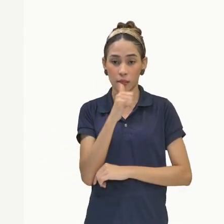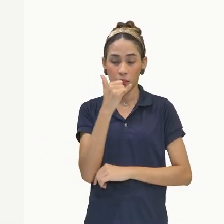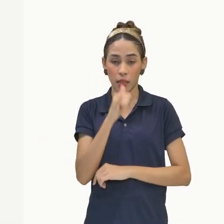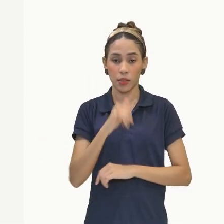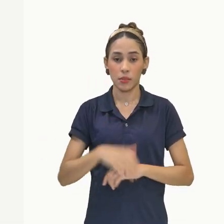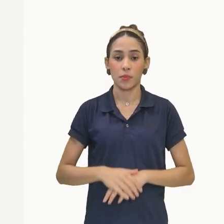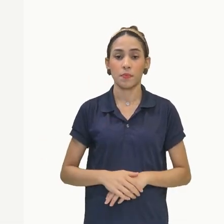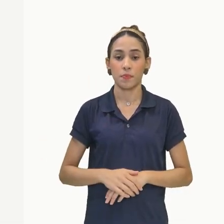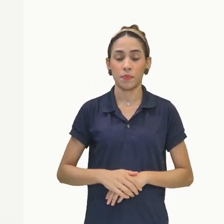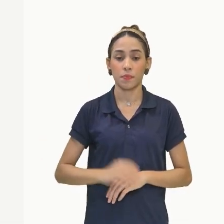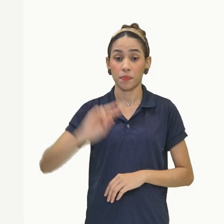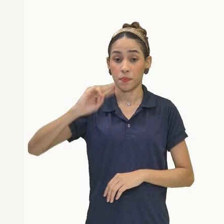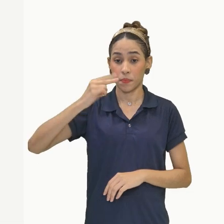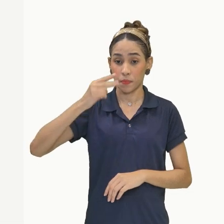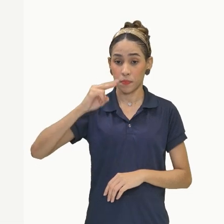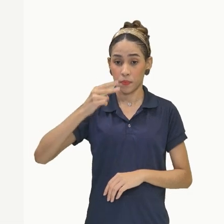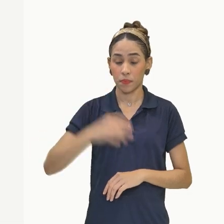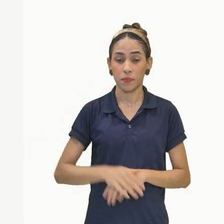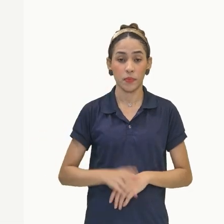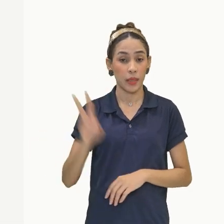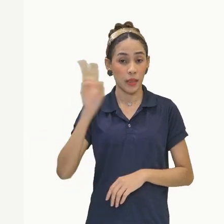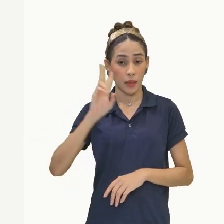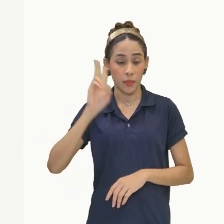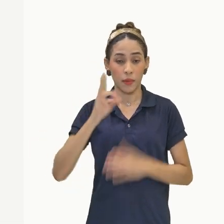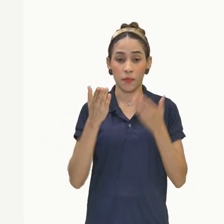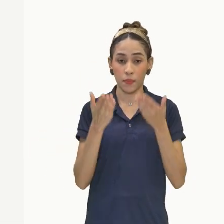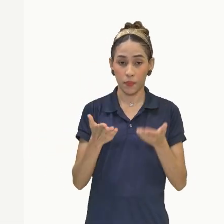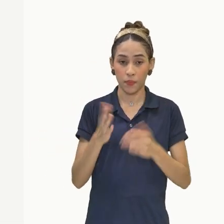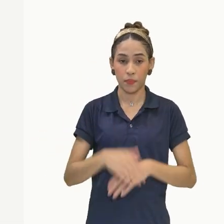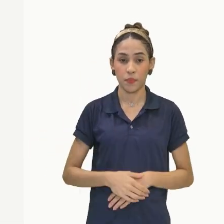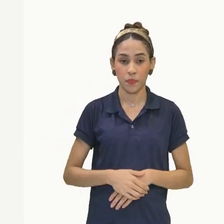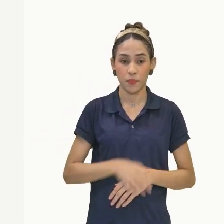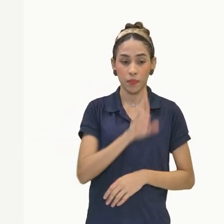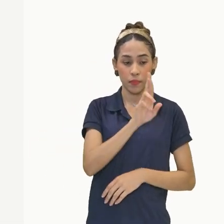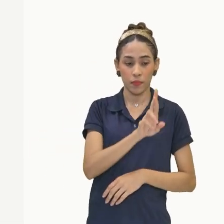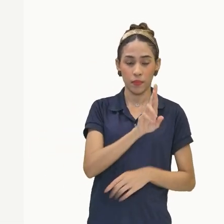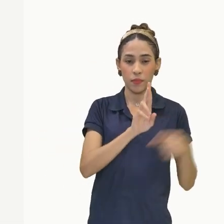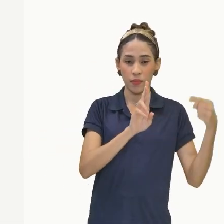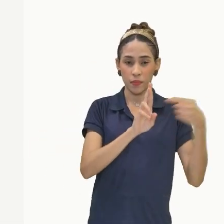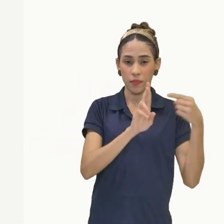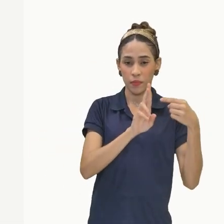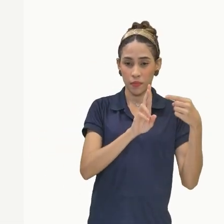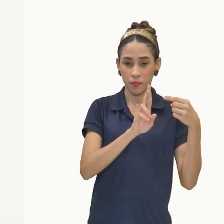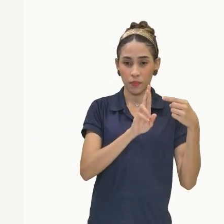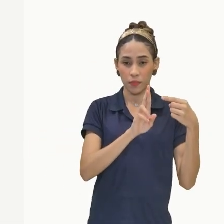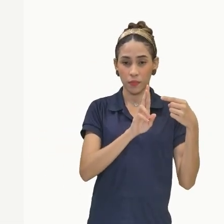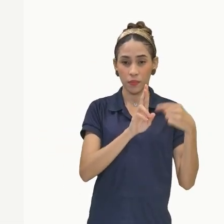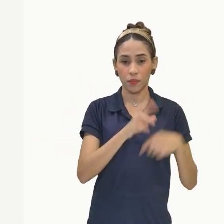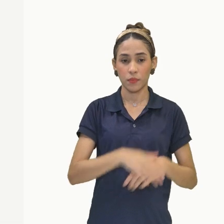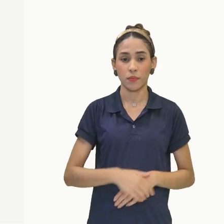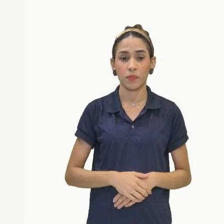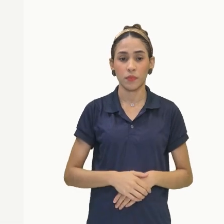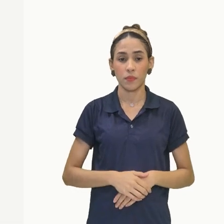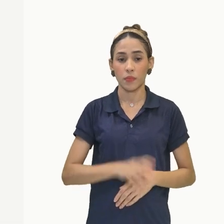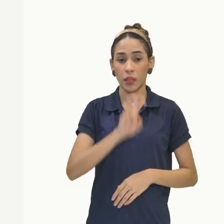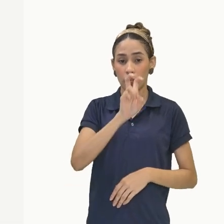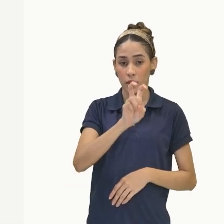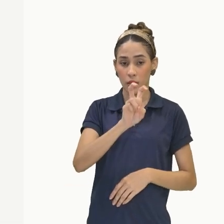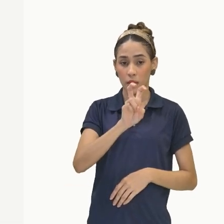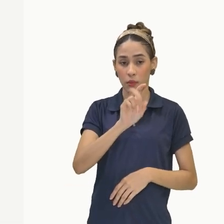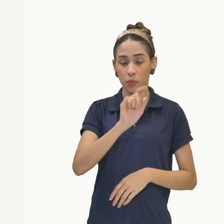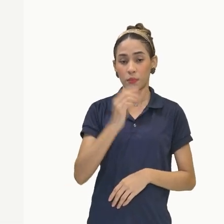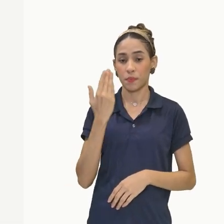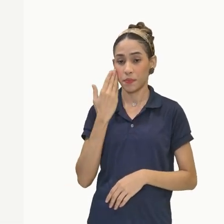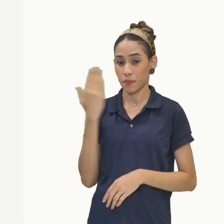elevada ao quadrado. Aí, só para lembrar a vocês, né, a resistência interna lá do nosso motor é 5